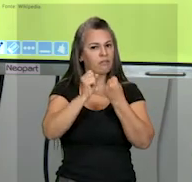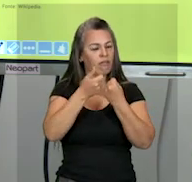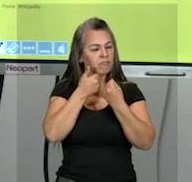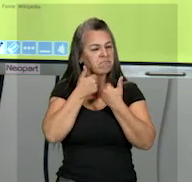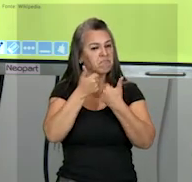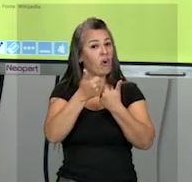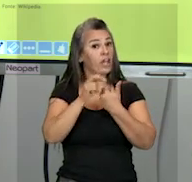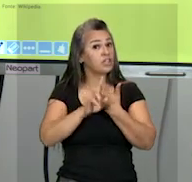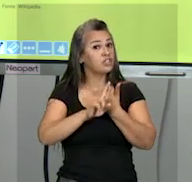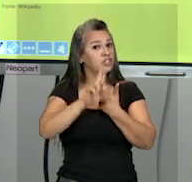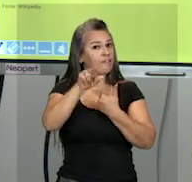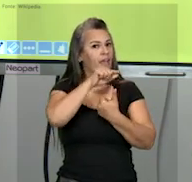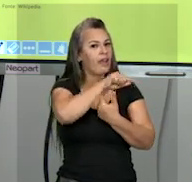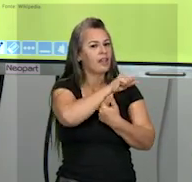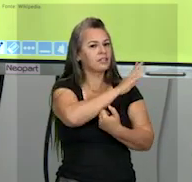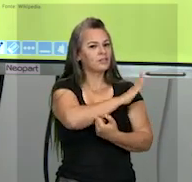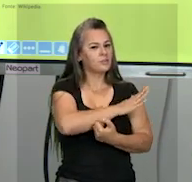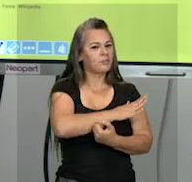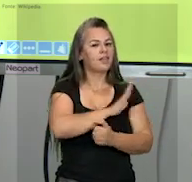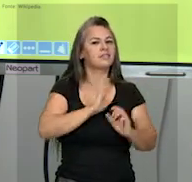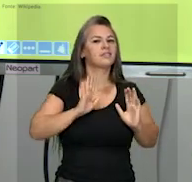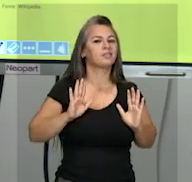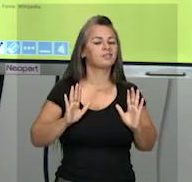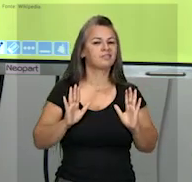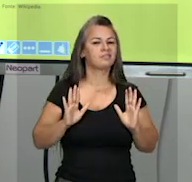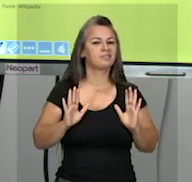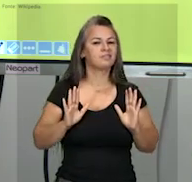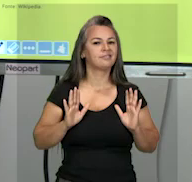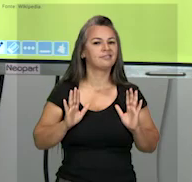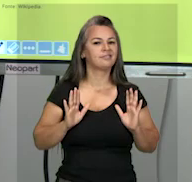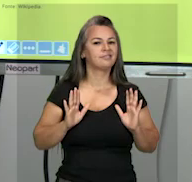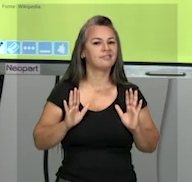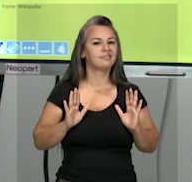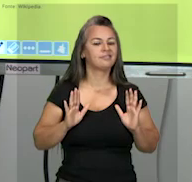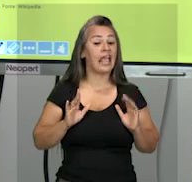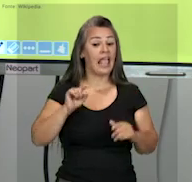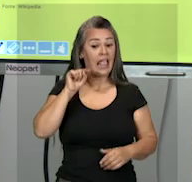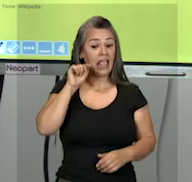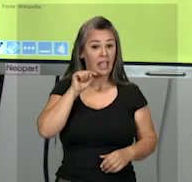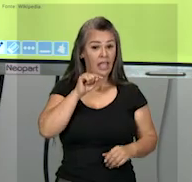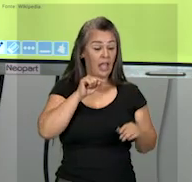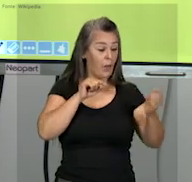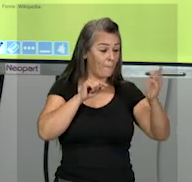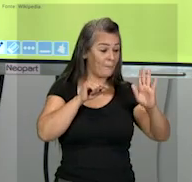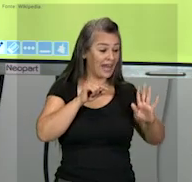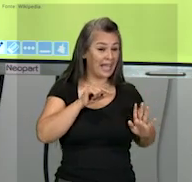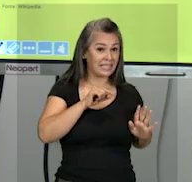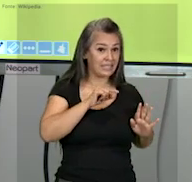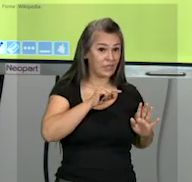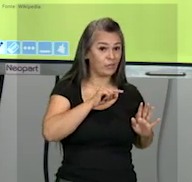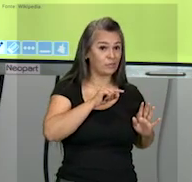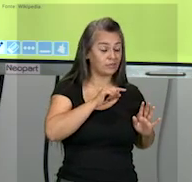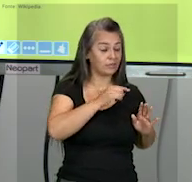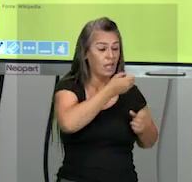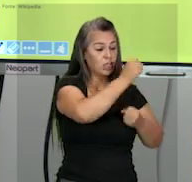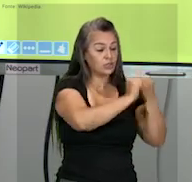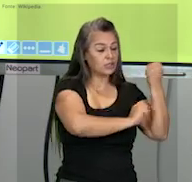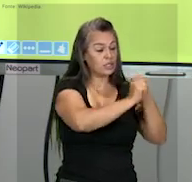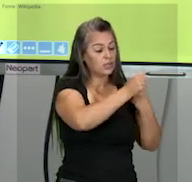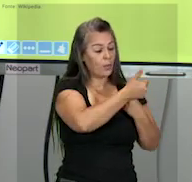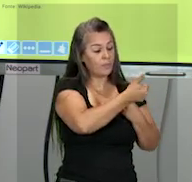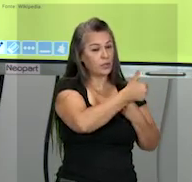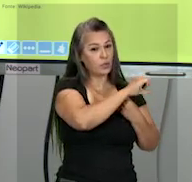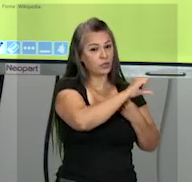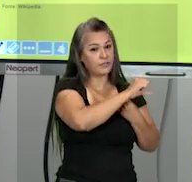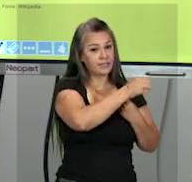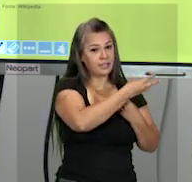mexicano, indiano, enfim, dos países que se industrializaram na nossa leva. Só para vocês terem noção, o Brasil se industrializou na década de 30, 1930.